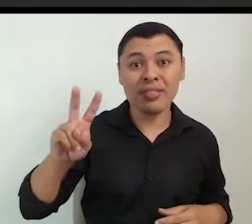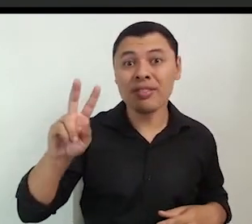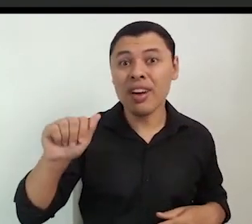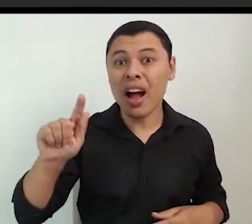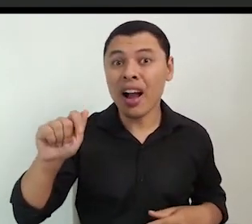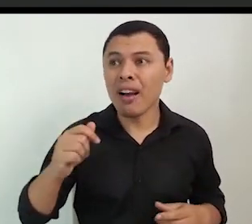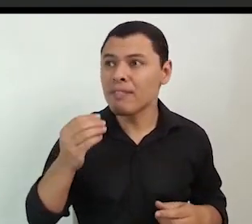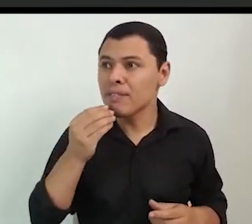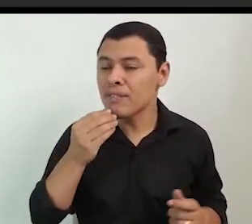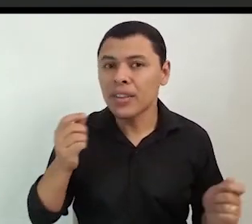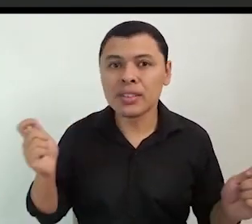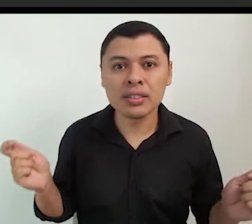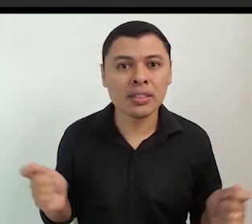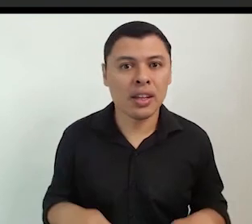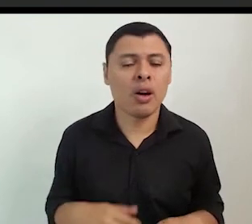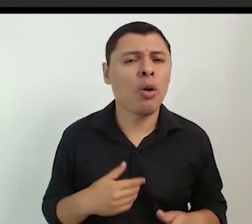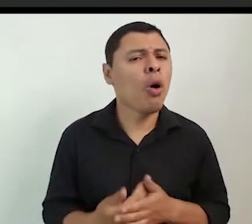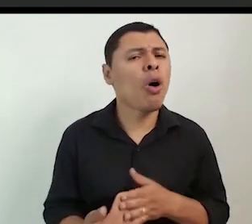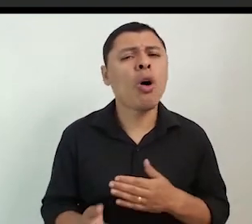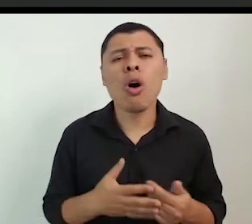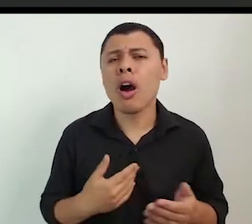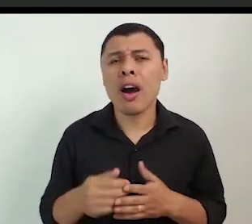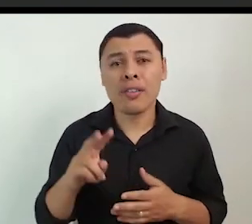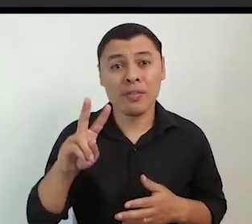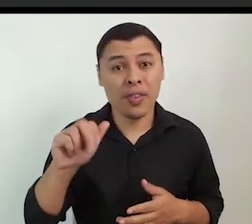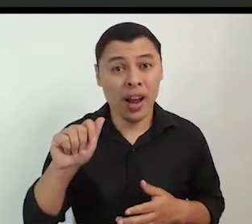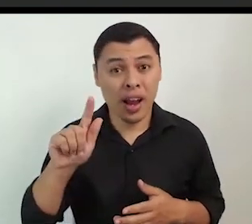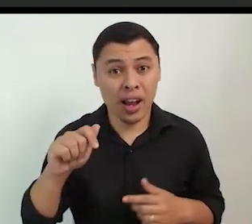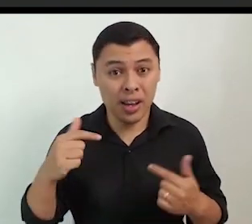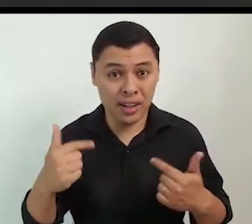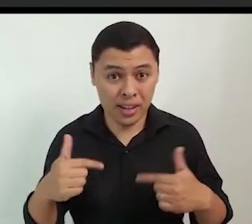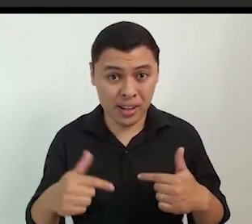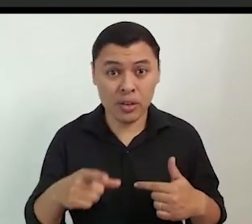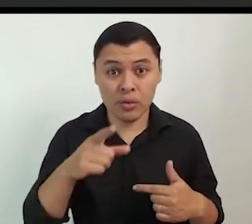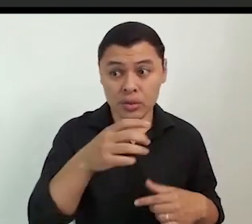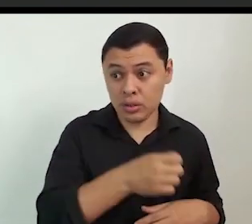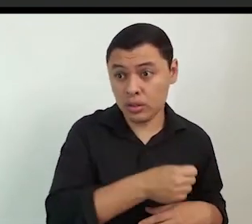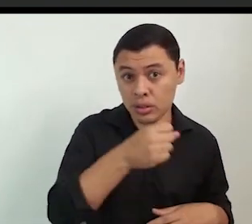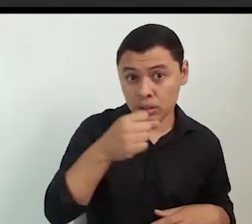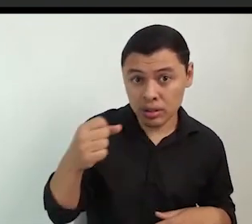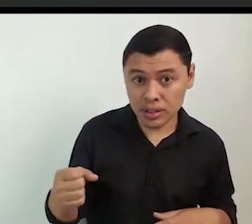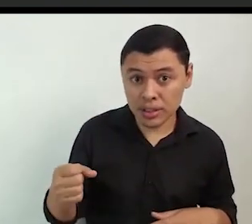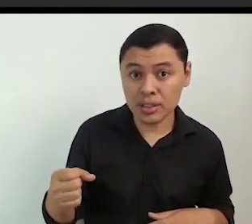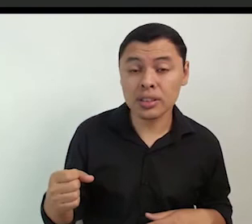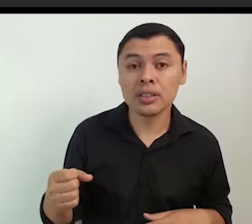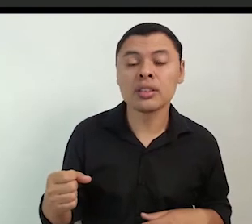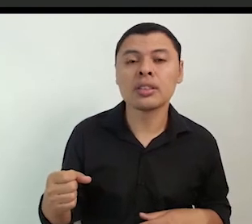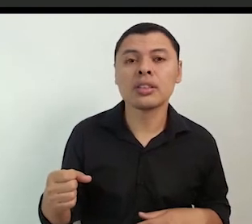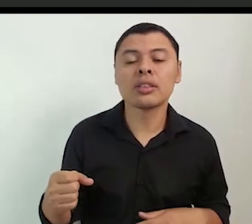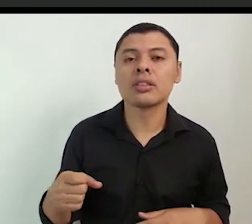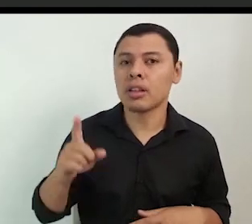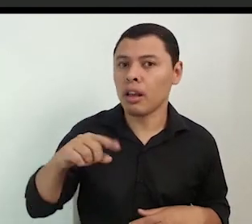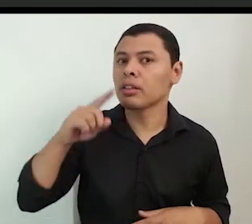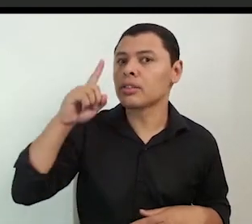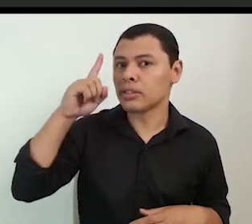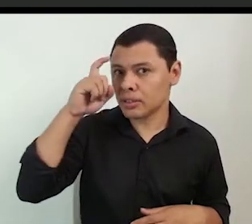daquele desafio. Toda vaga de trabalho que você, recrutador, coloca no mercado é um desafio